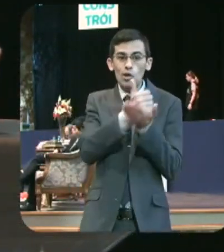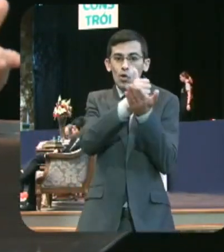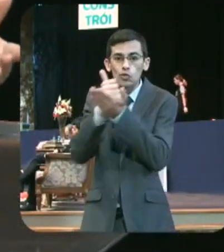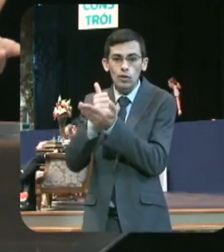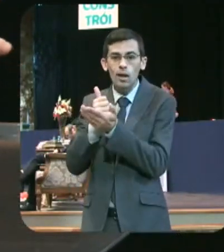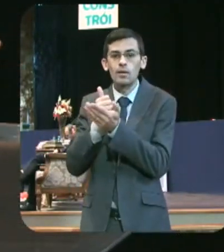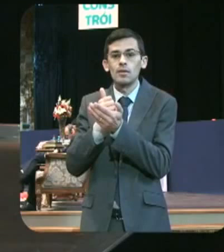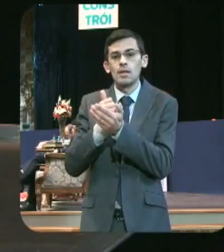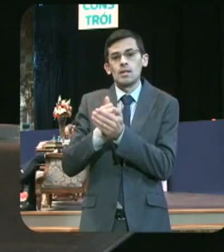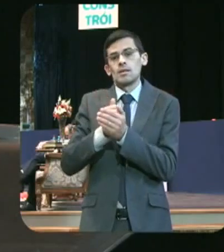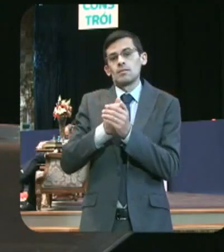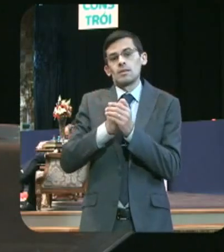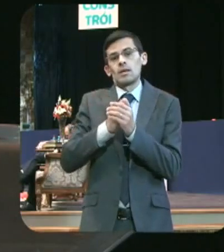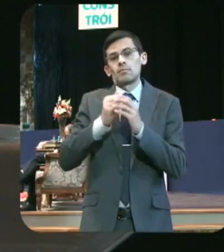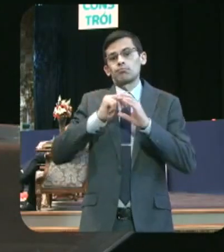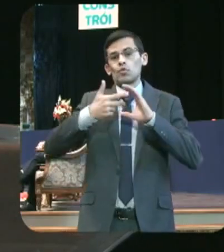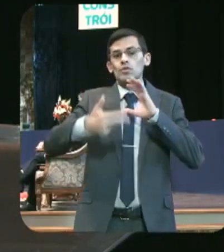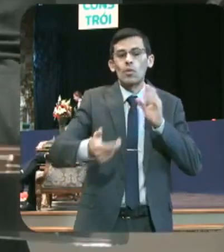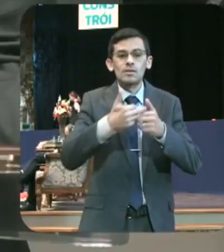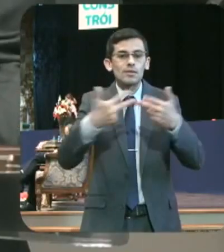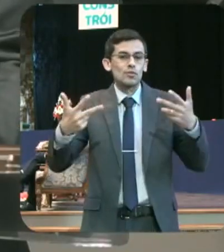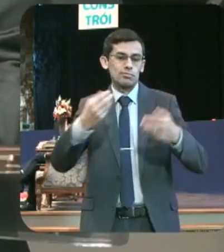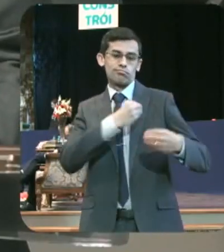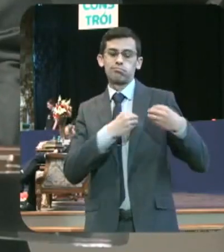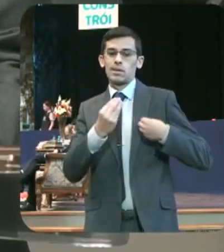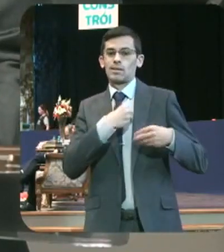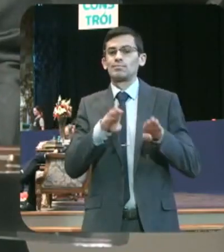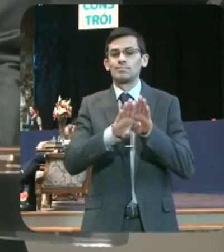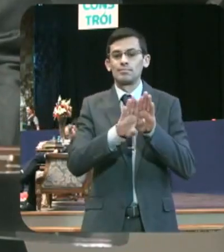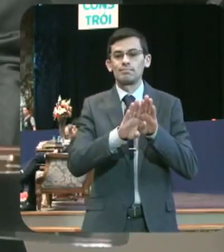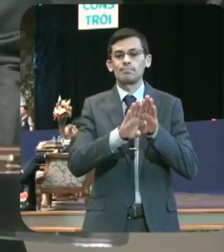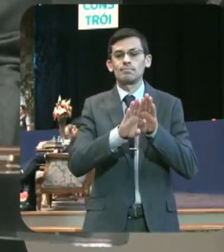os efeitos do pecado.